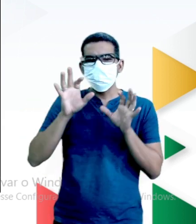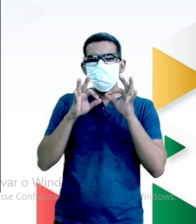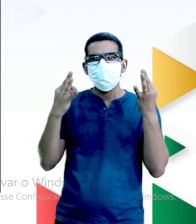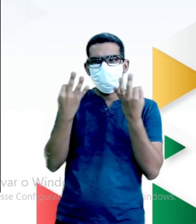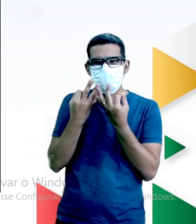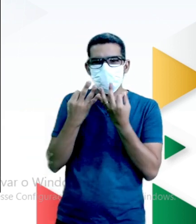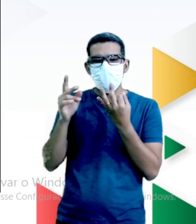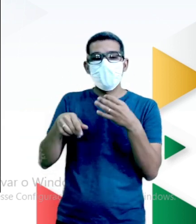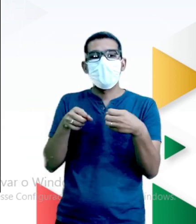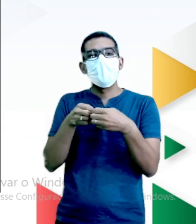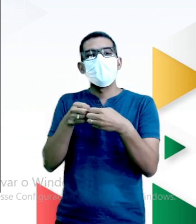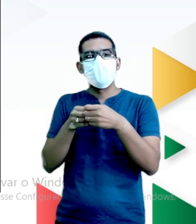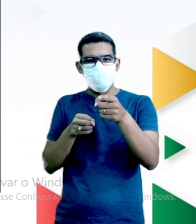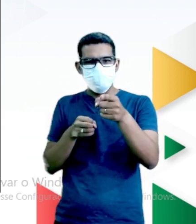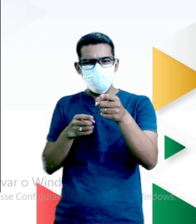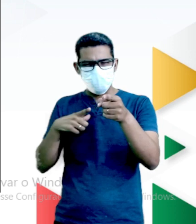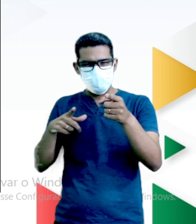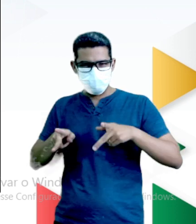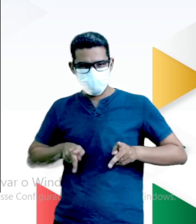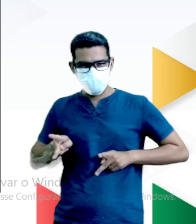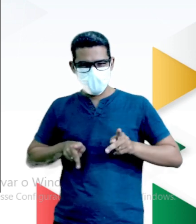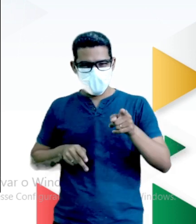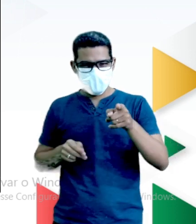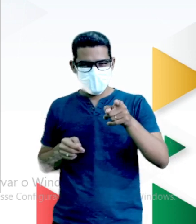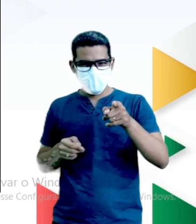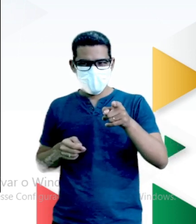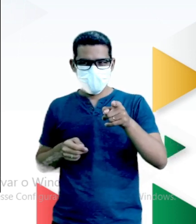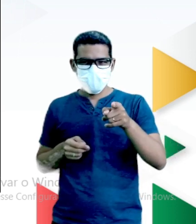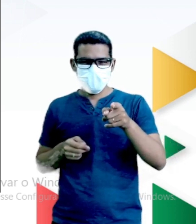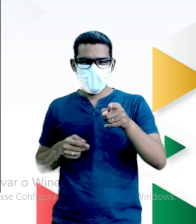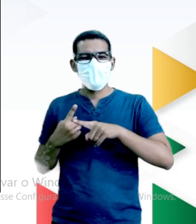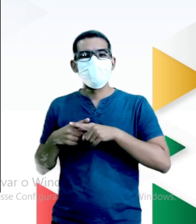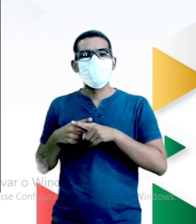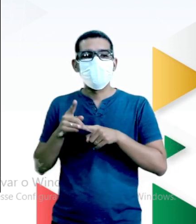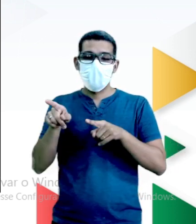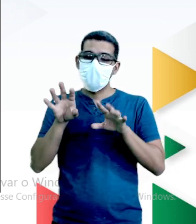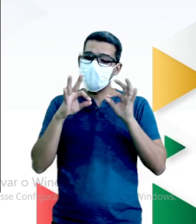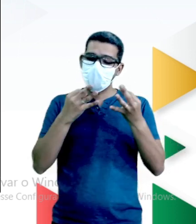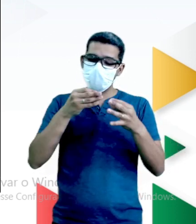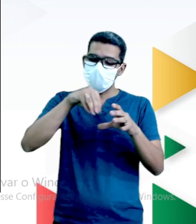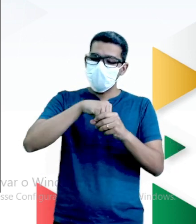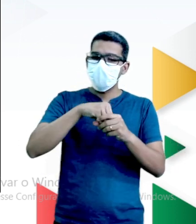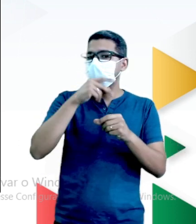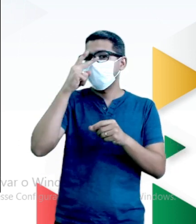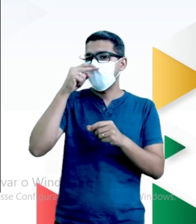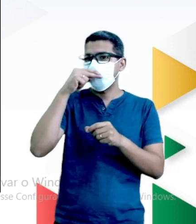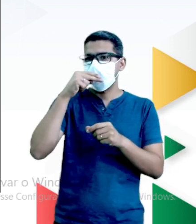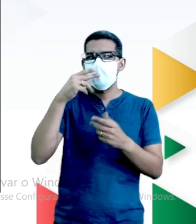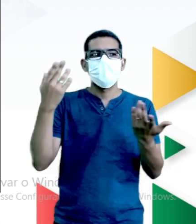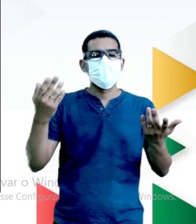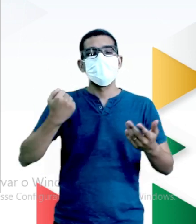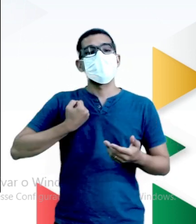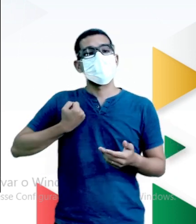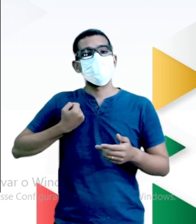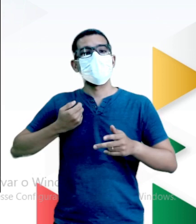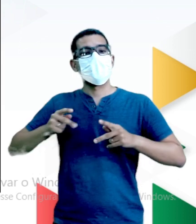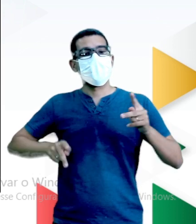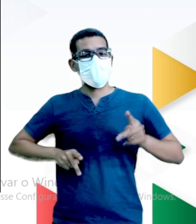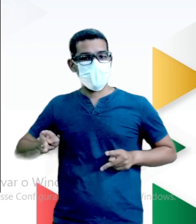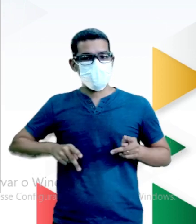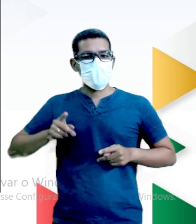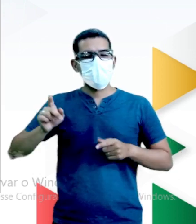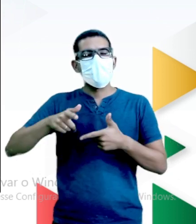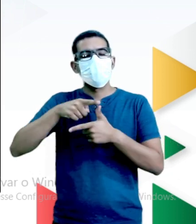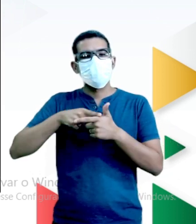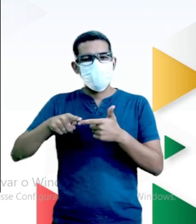que é próximo a você? Você não tem um primo na família? Pronto, porque ele é da mesma família. Então, o número primo ou é dividido por